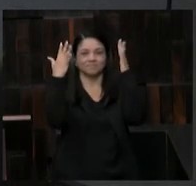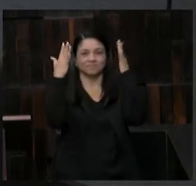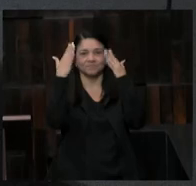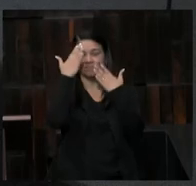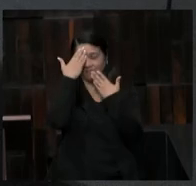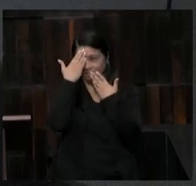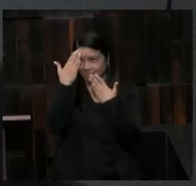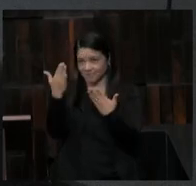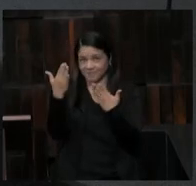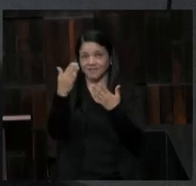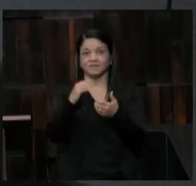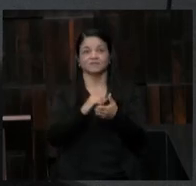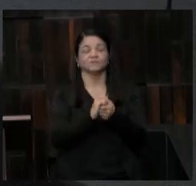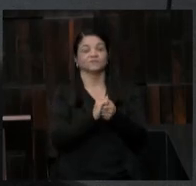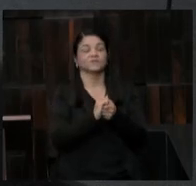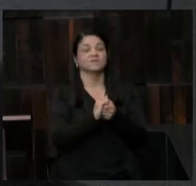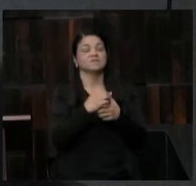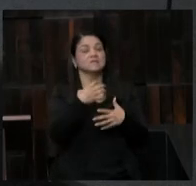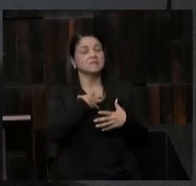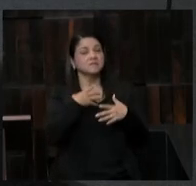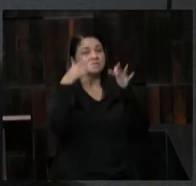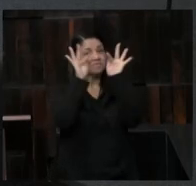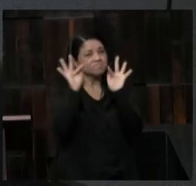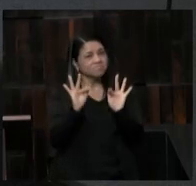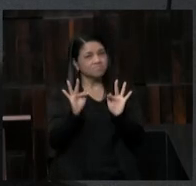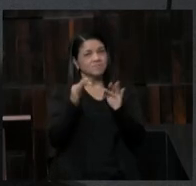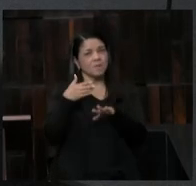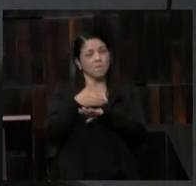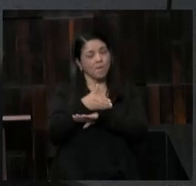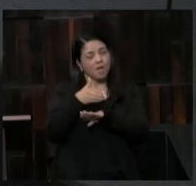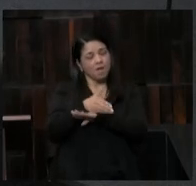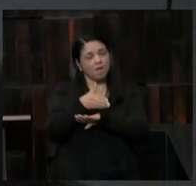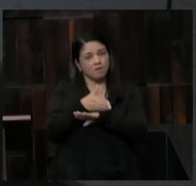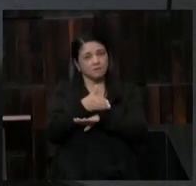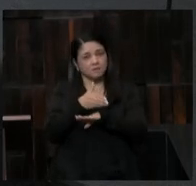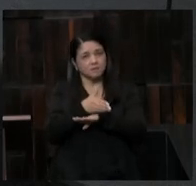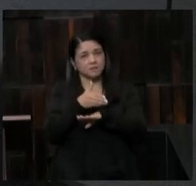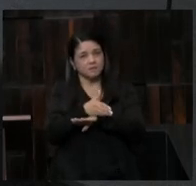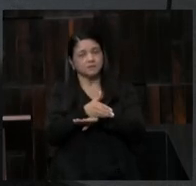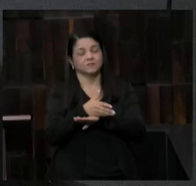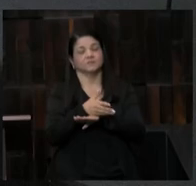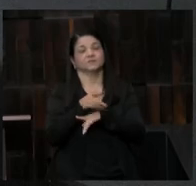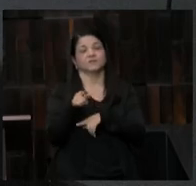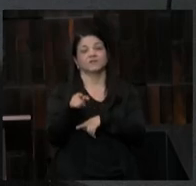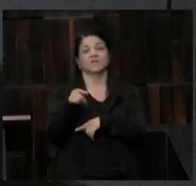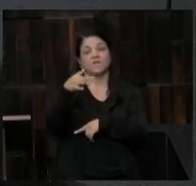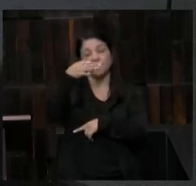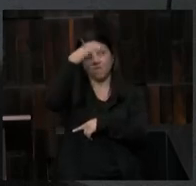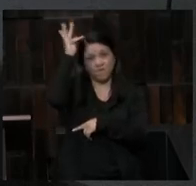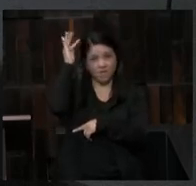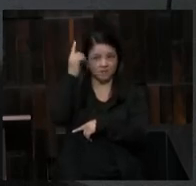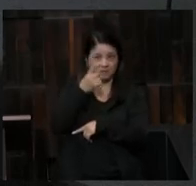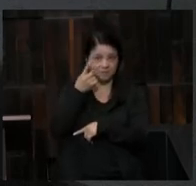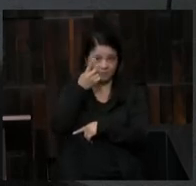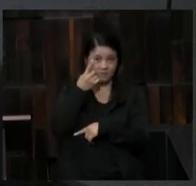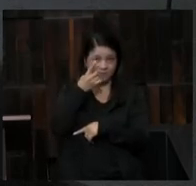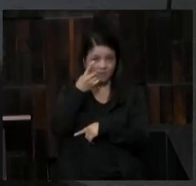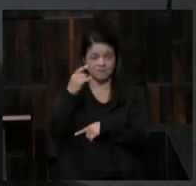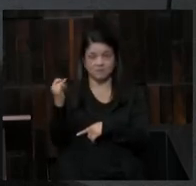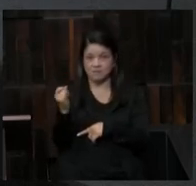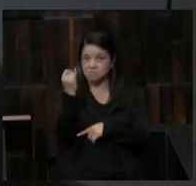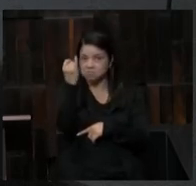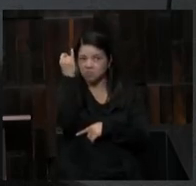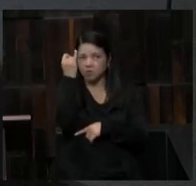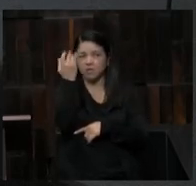nós. Ficamos muito felizes aqui com a participação, inclusive Fred, deputado Fred, coloca a importância